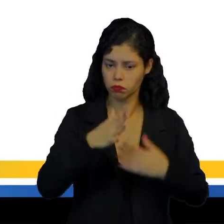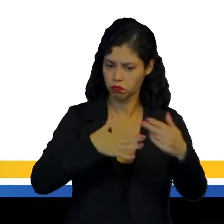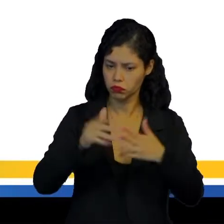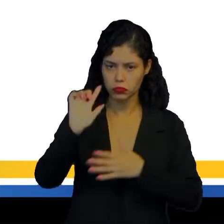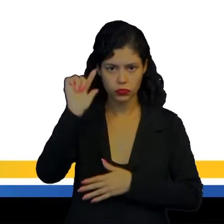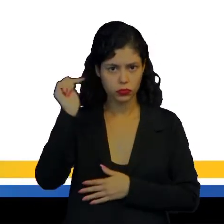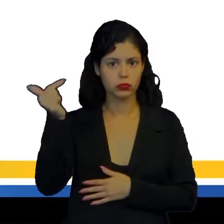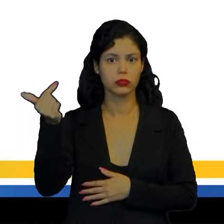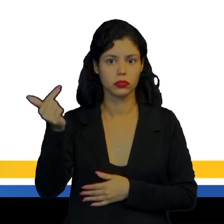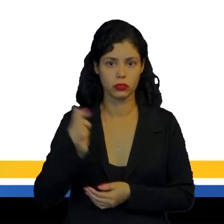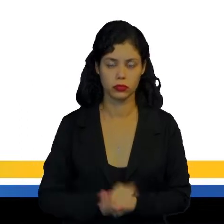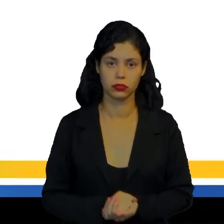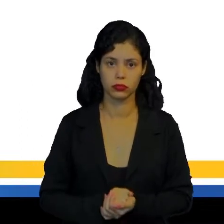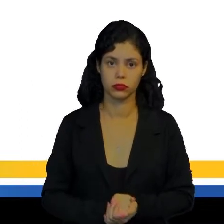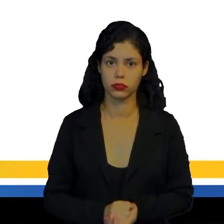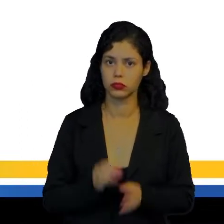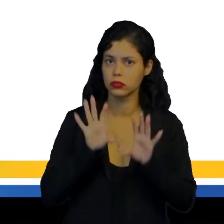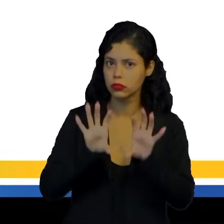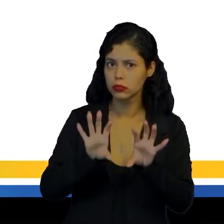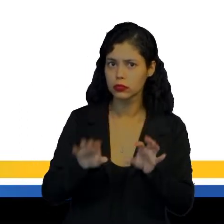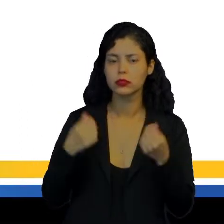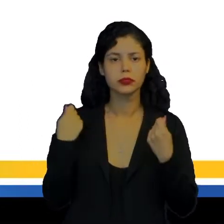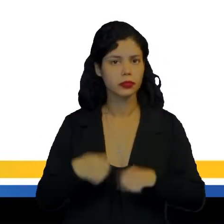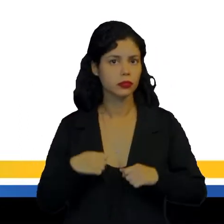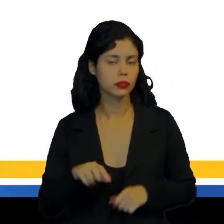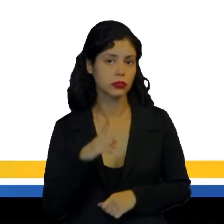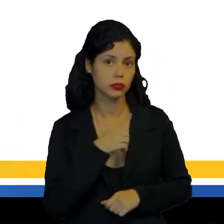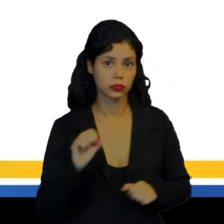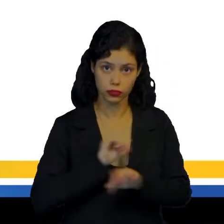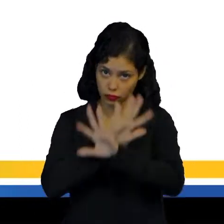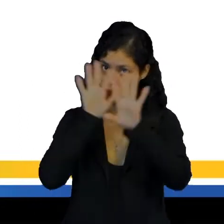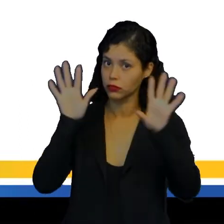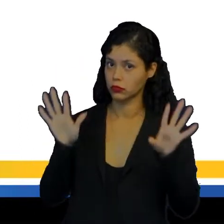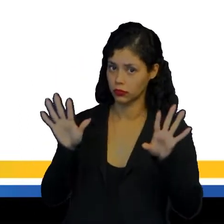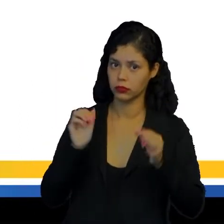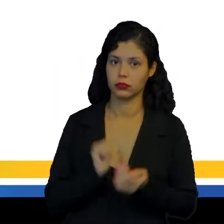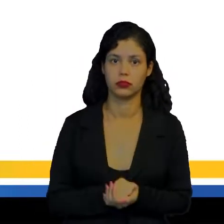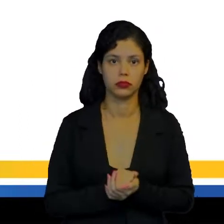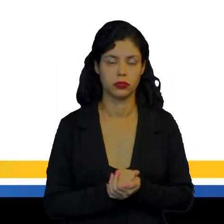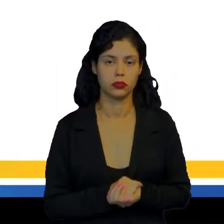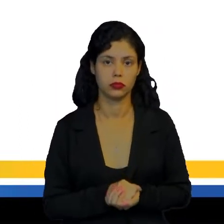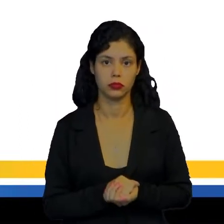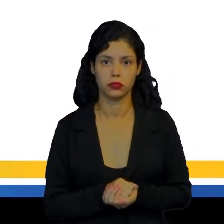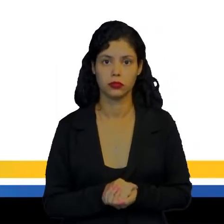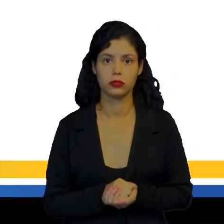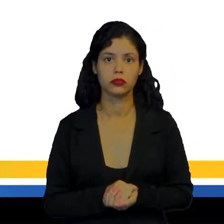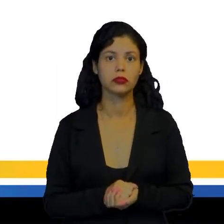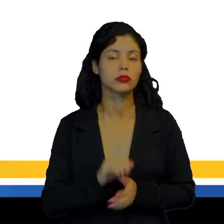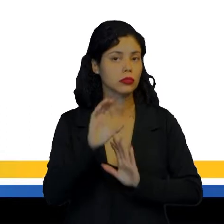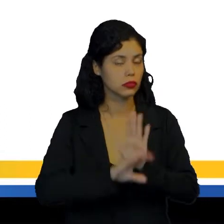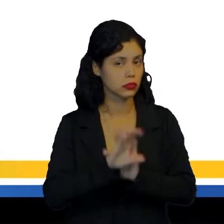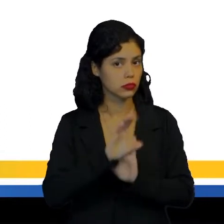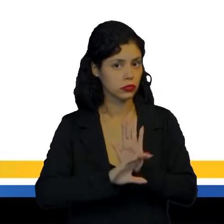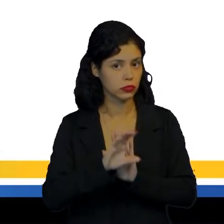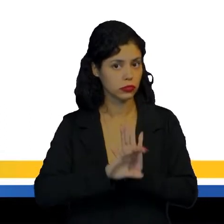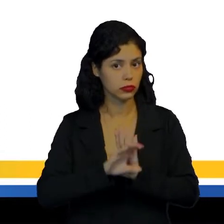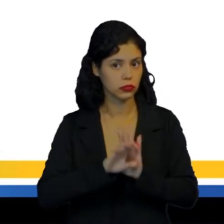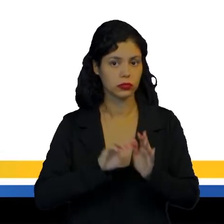qualquer outra. Para isso, é preciso ter clareza sobre os seguintes